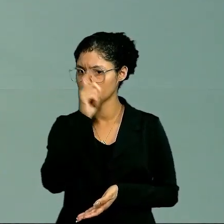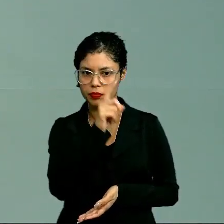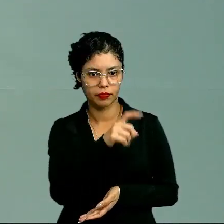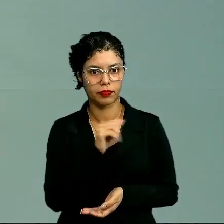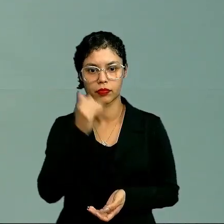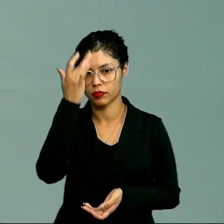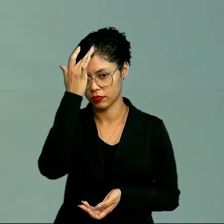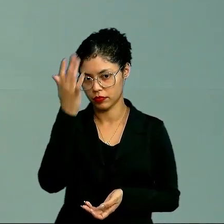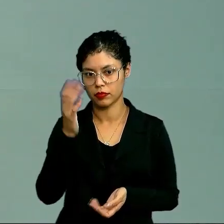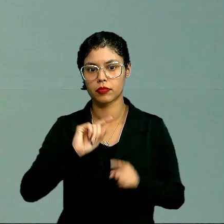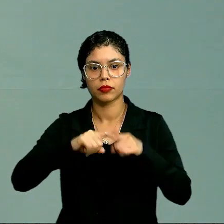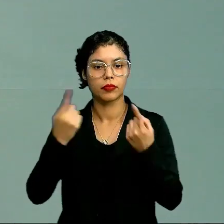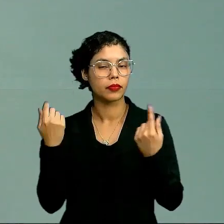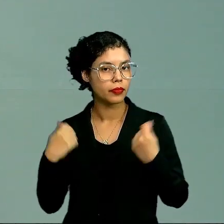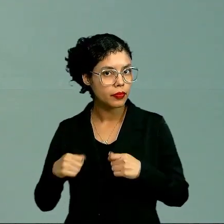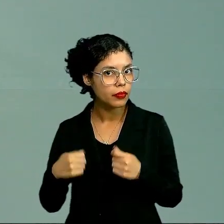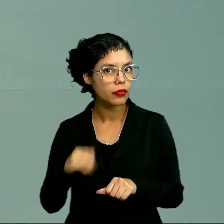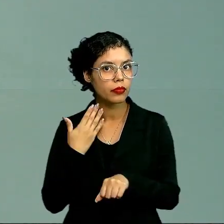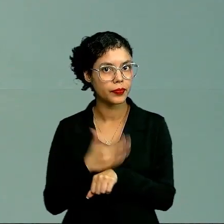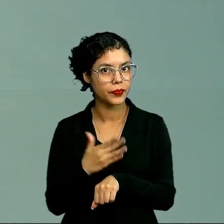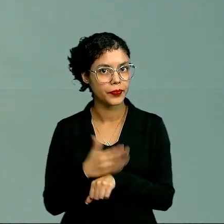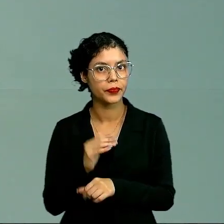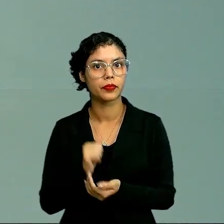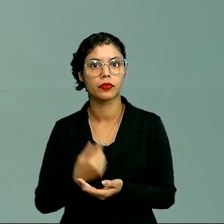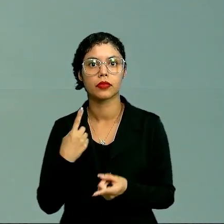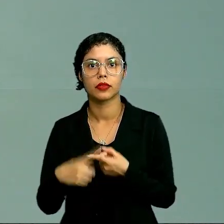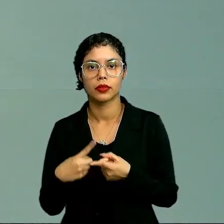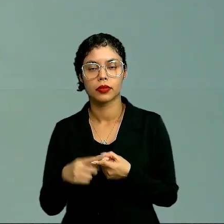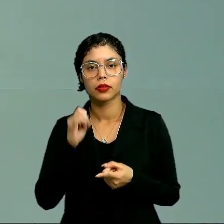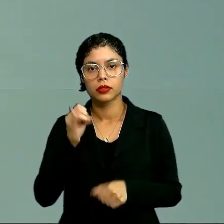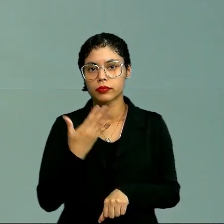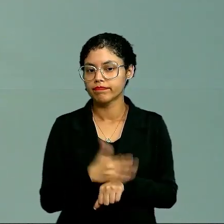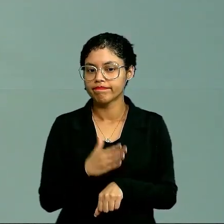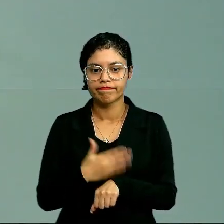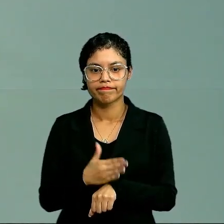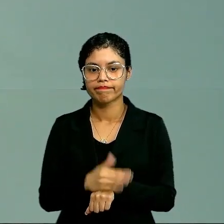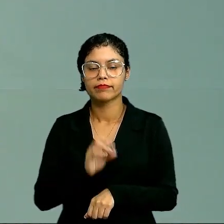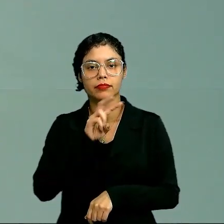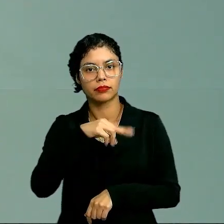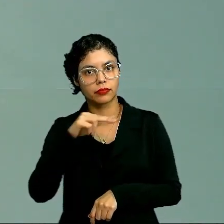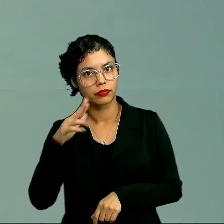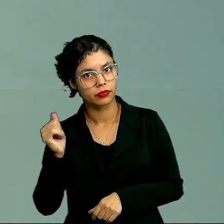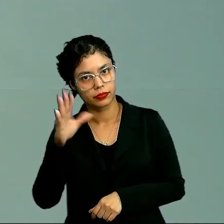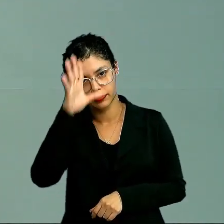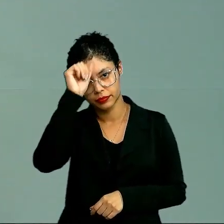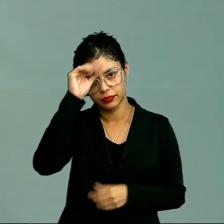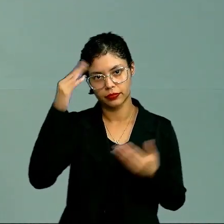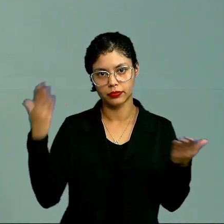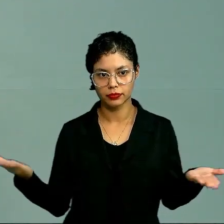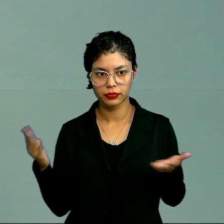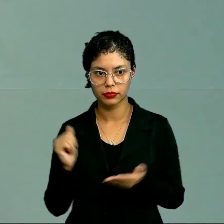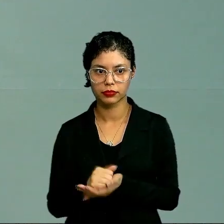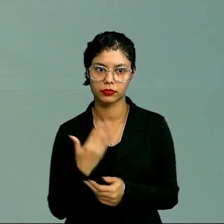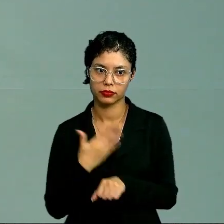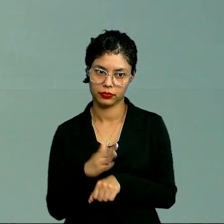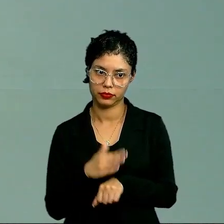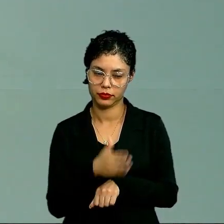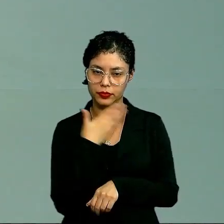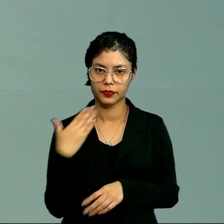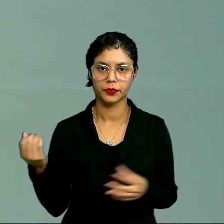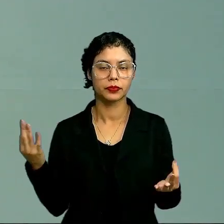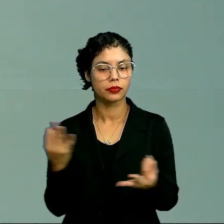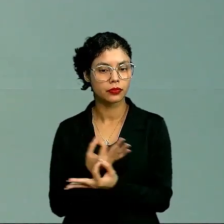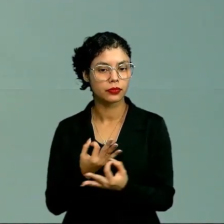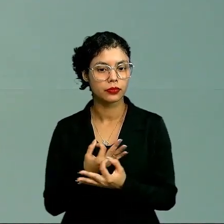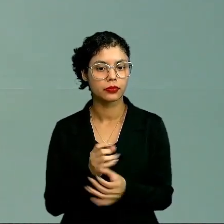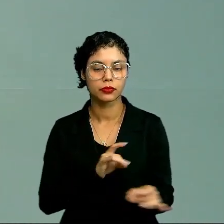difícil, isso é fácil. Mas é preciso que você treine, porque se você não treinar, você nunca vai aprender. E aí o treino vai